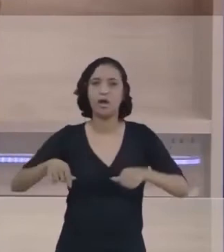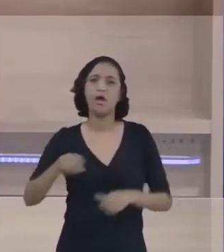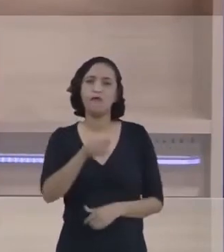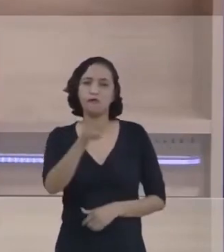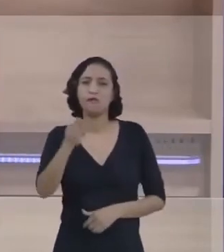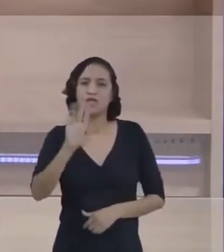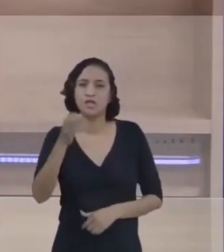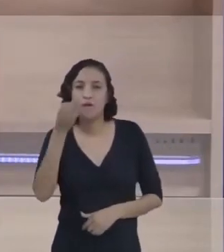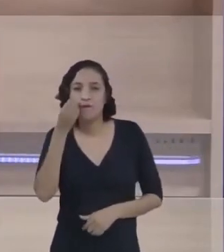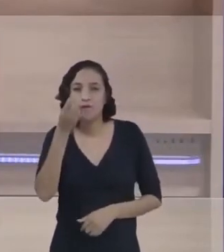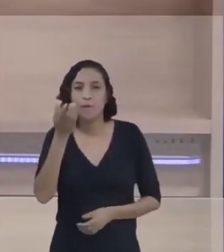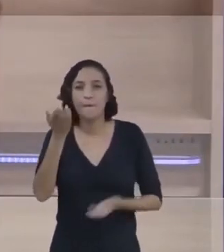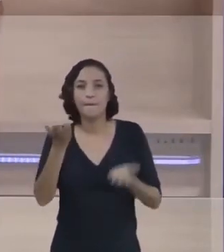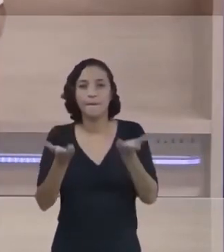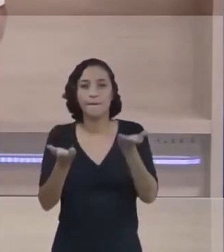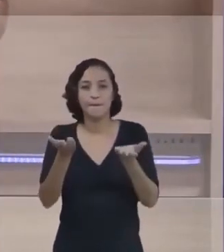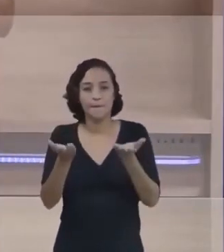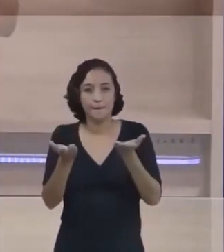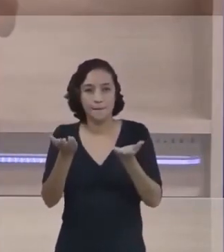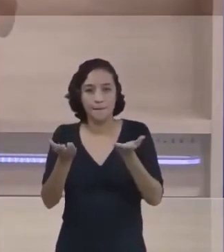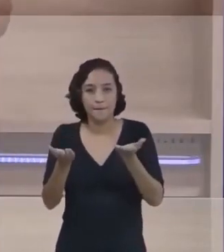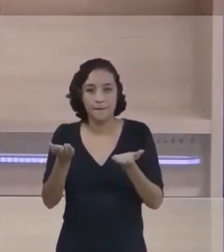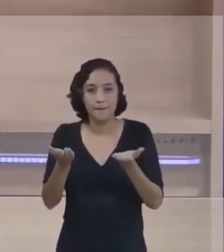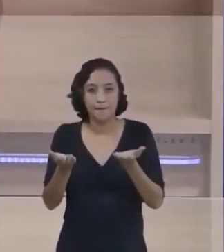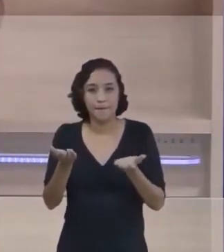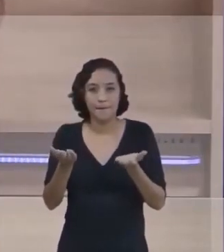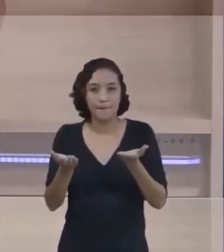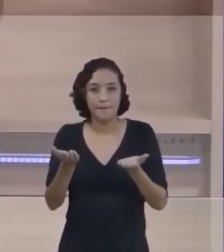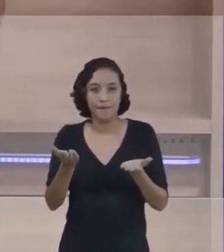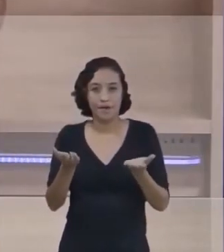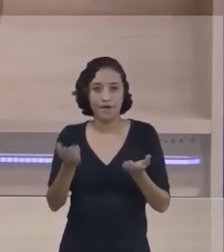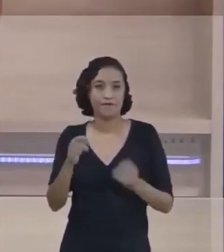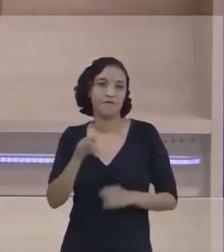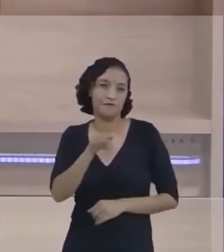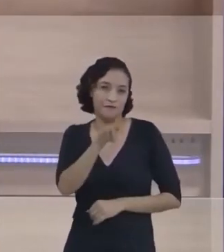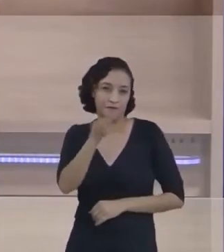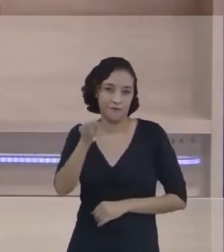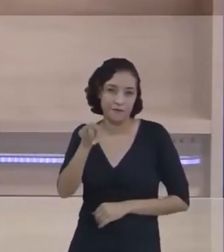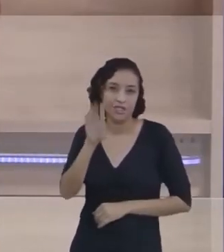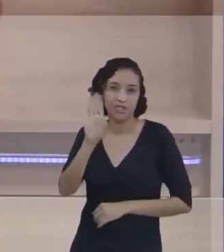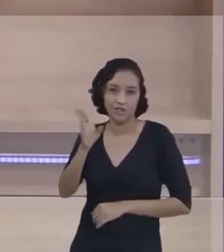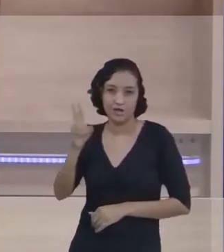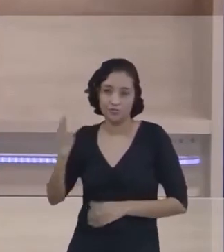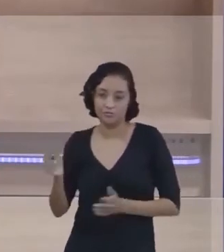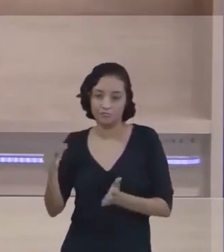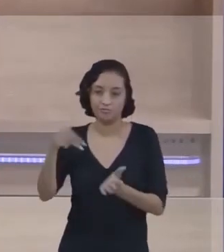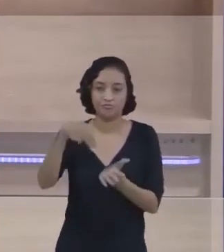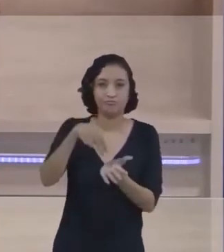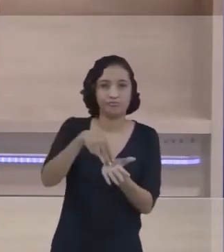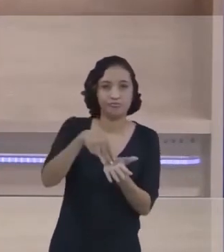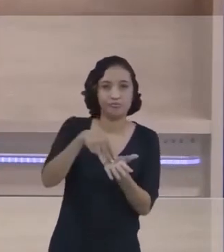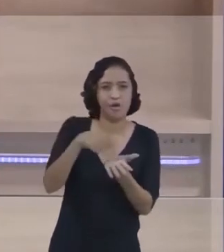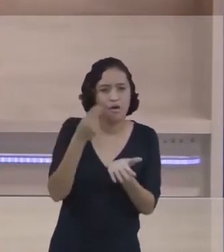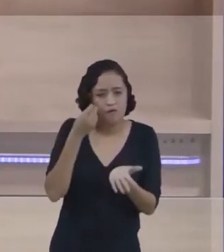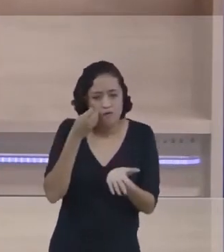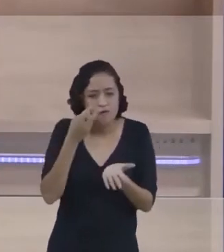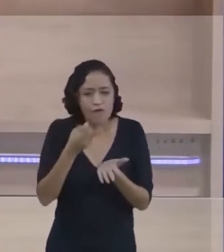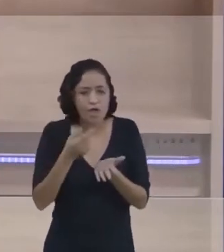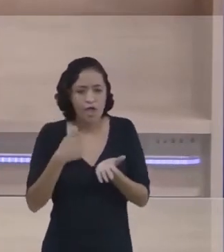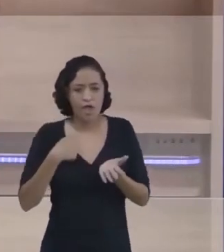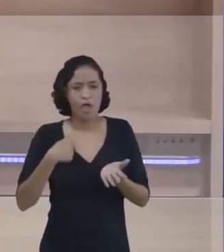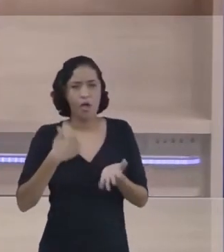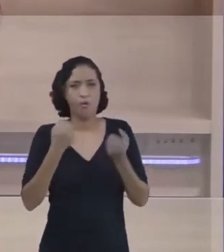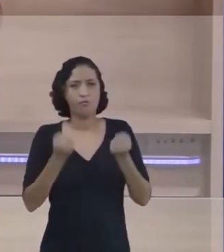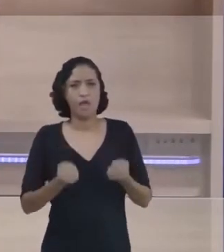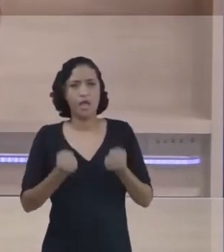não foi, né, se pesar, descobrir, verificar sua massa, foi lá na drogaria, na